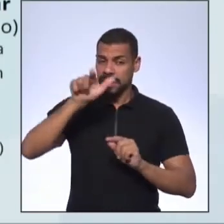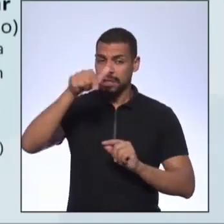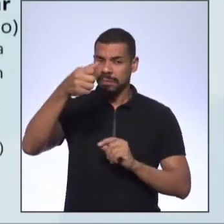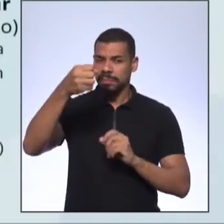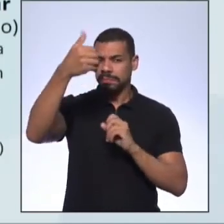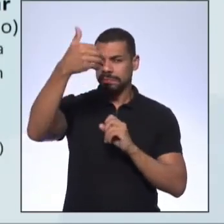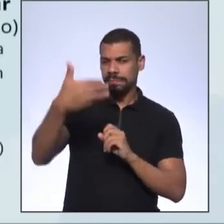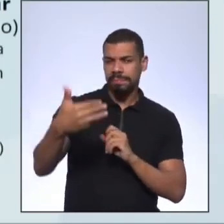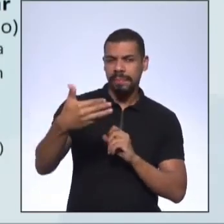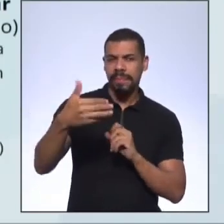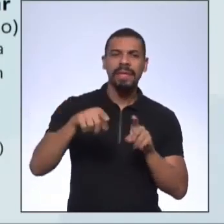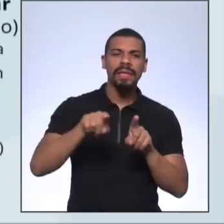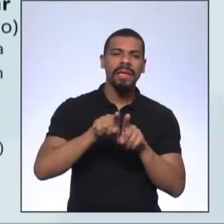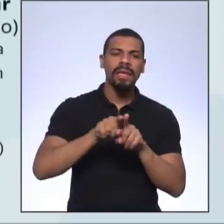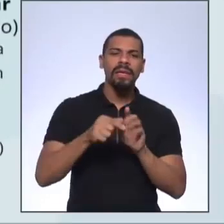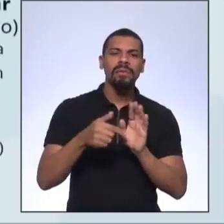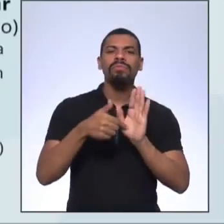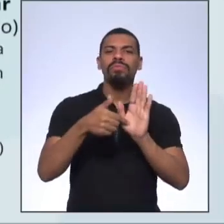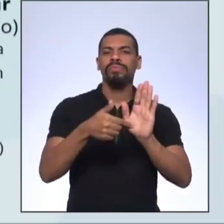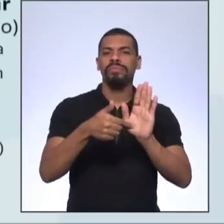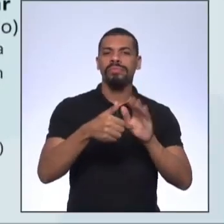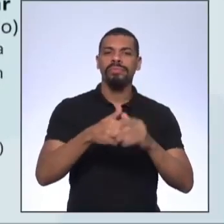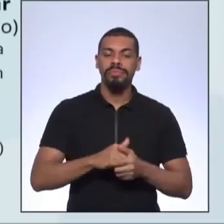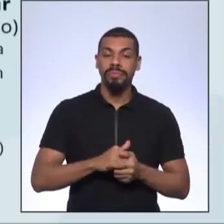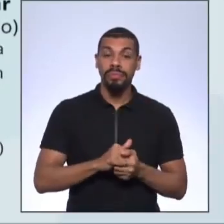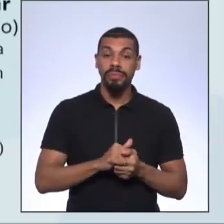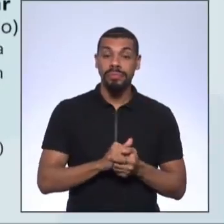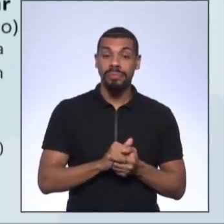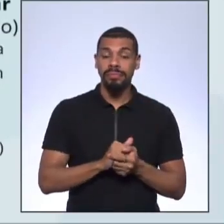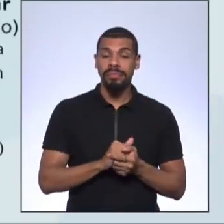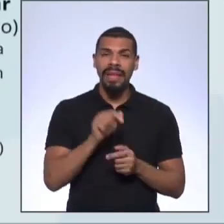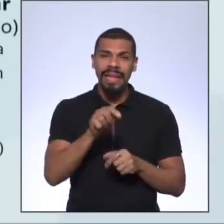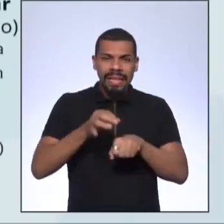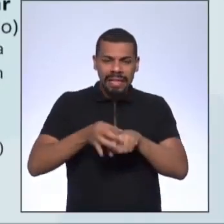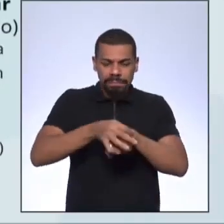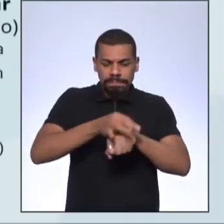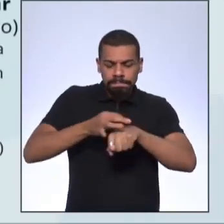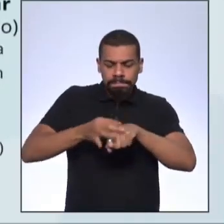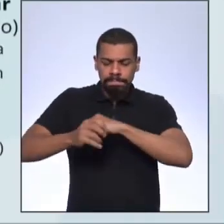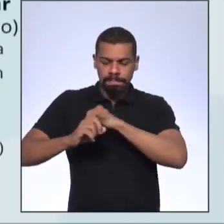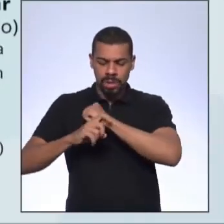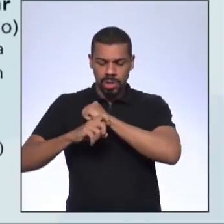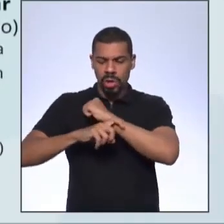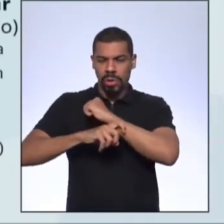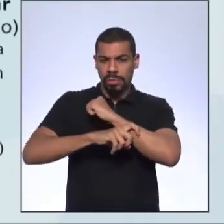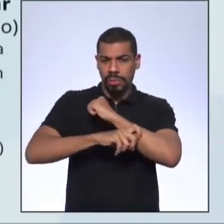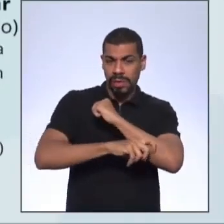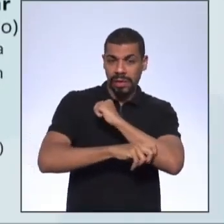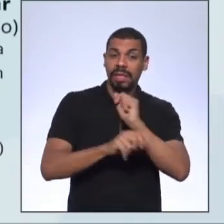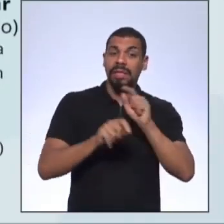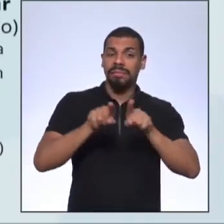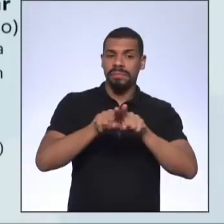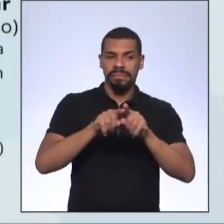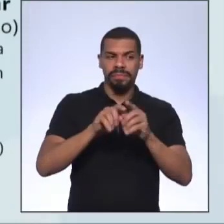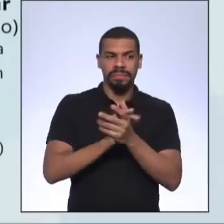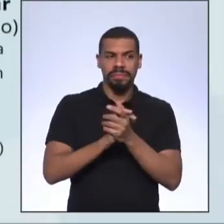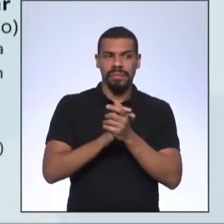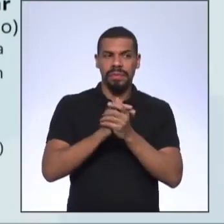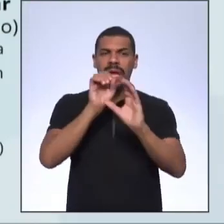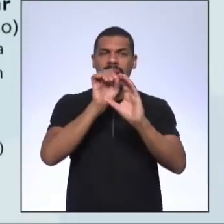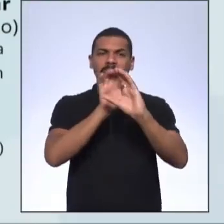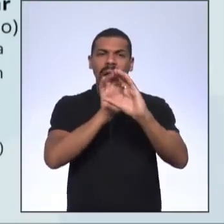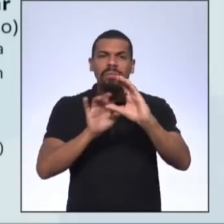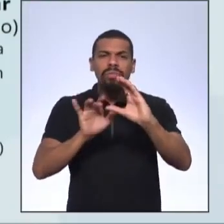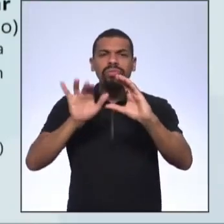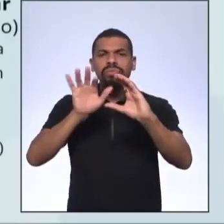que isso vai contribuir depois para a variabilidade genética dessas bactérias, tá? Então, no citoplasma, a gente vê que